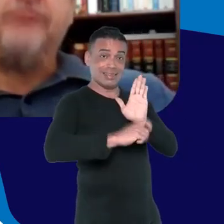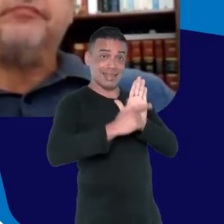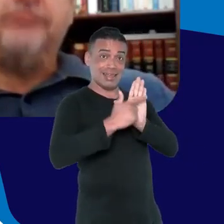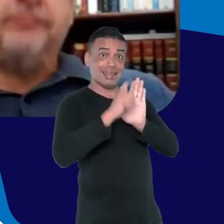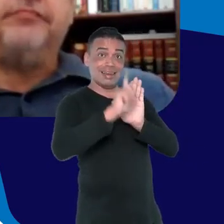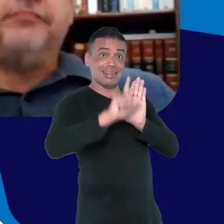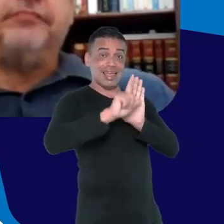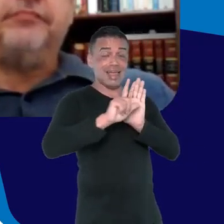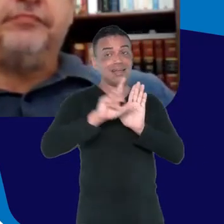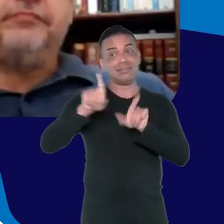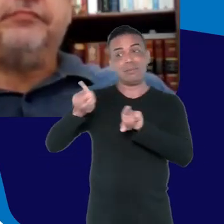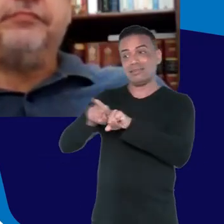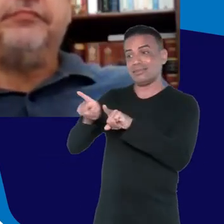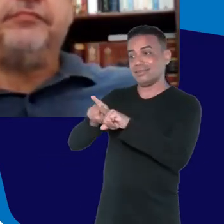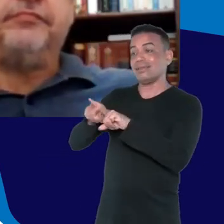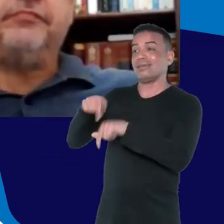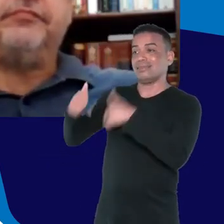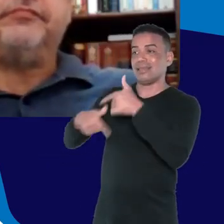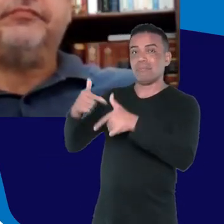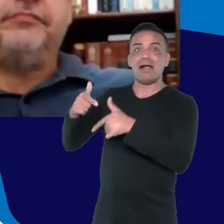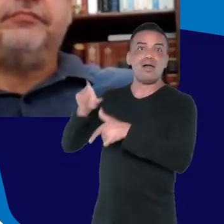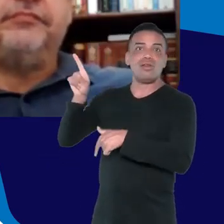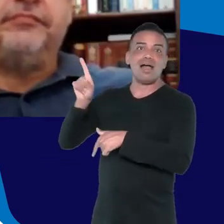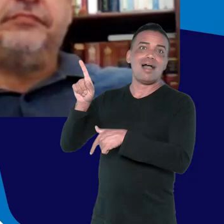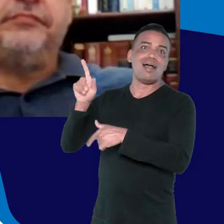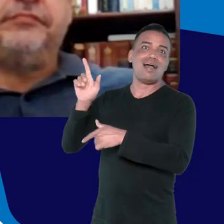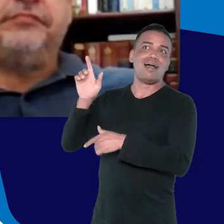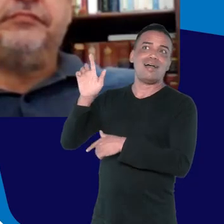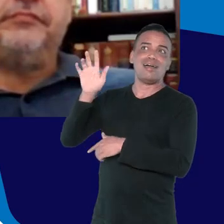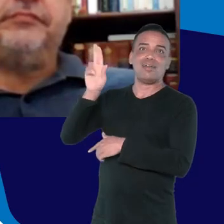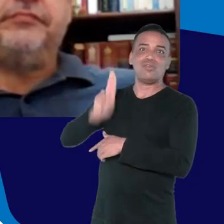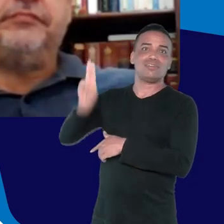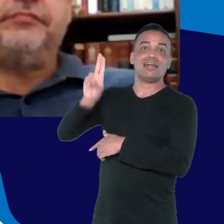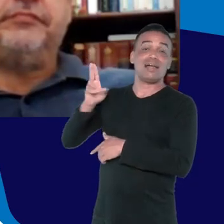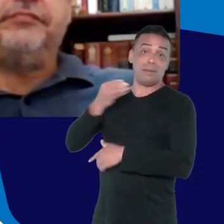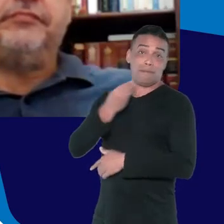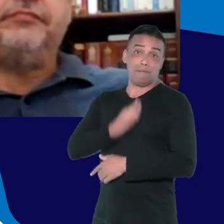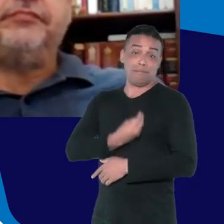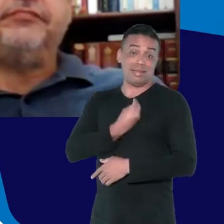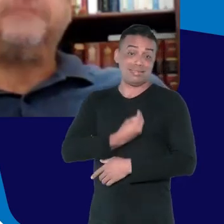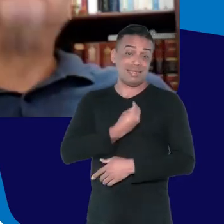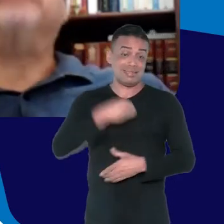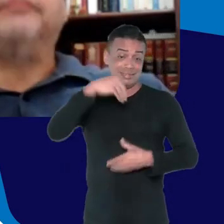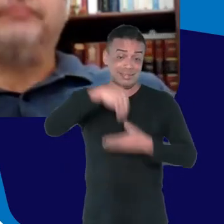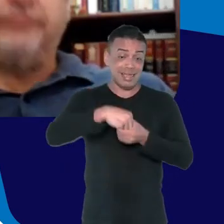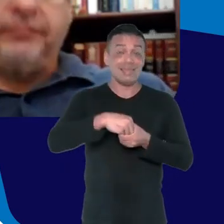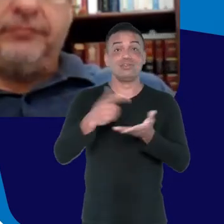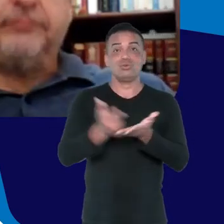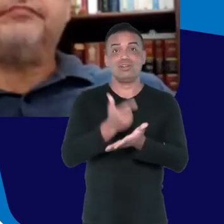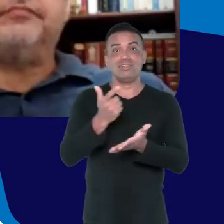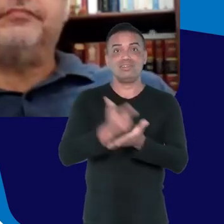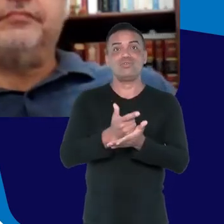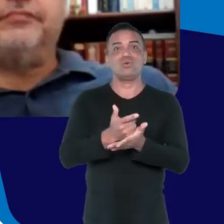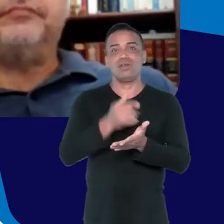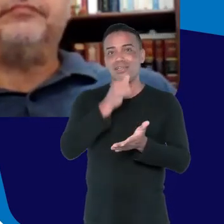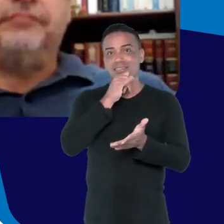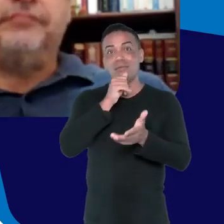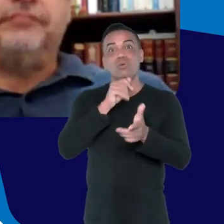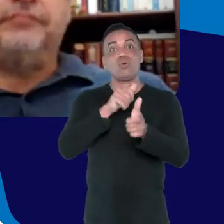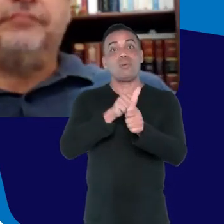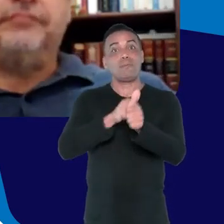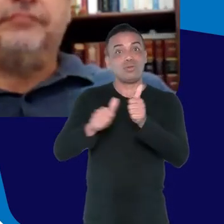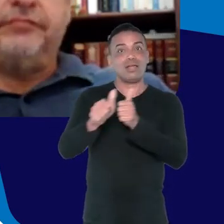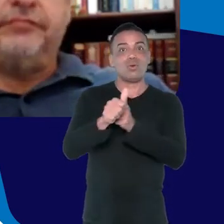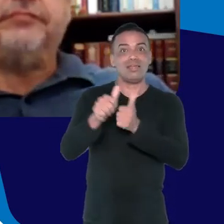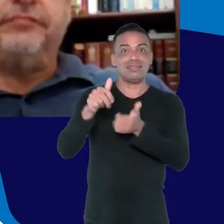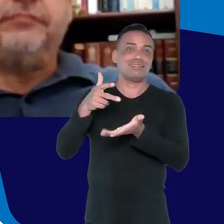e o seu trabalho acadêmico, como que eles são muito presentes no romance, né? Eles estão muito presentes no seu protagonista e na maneira como